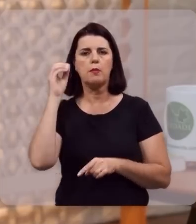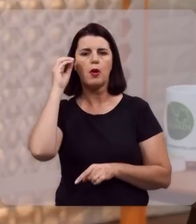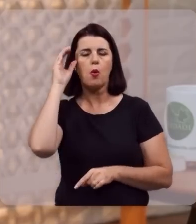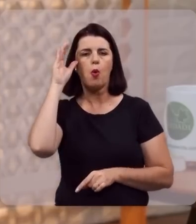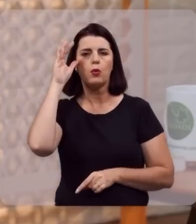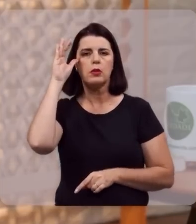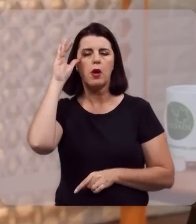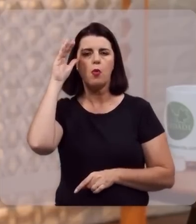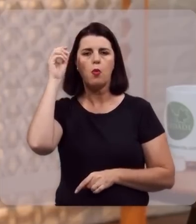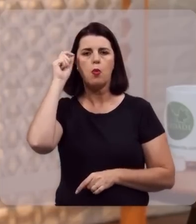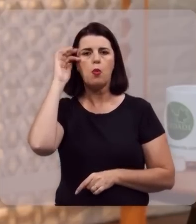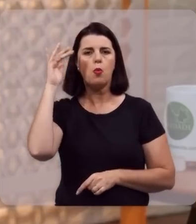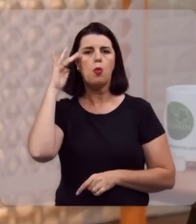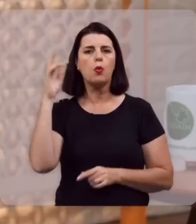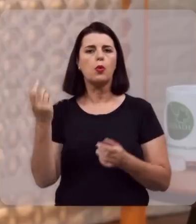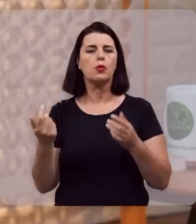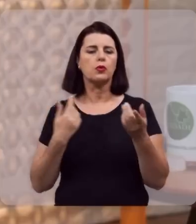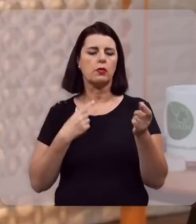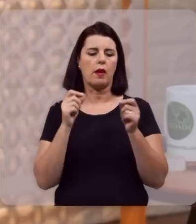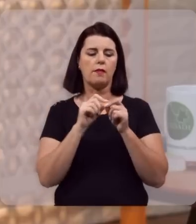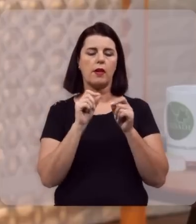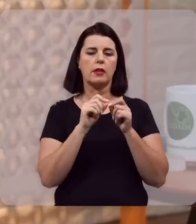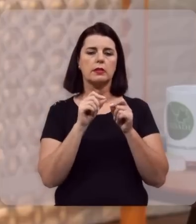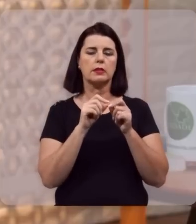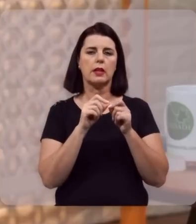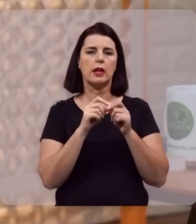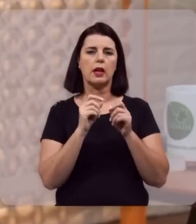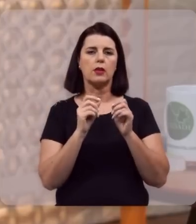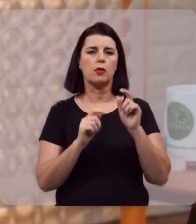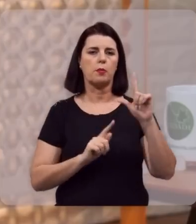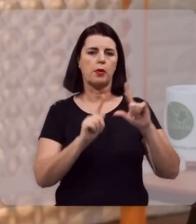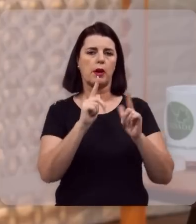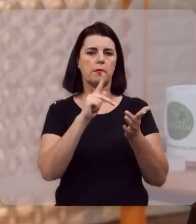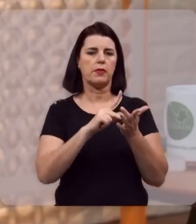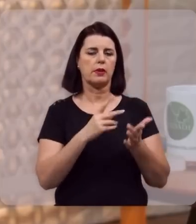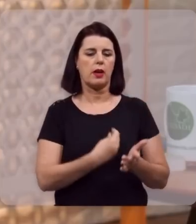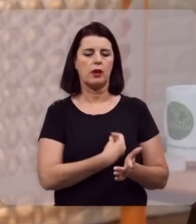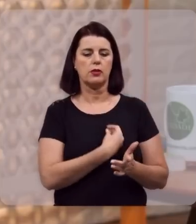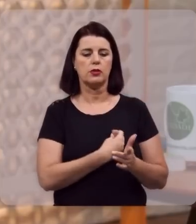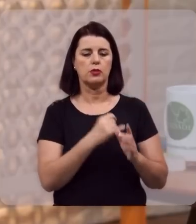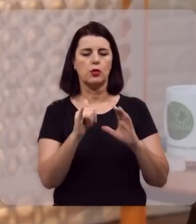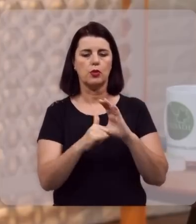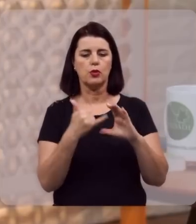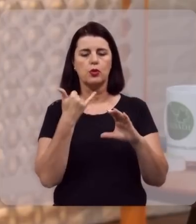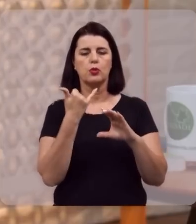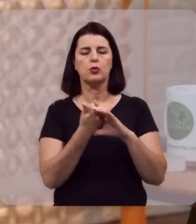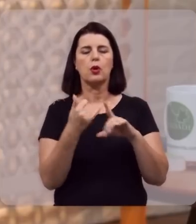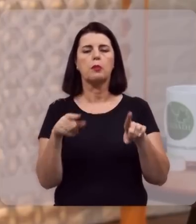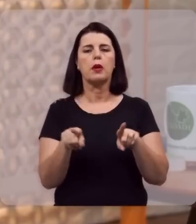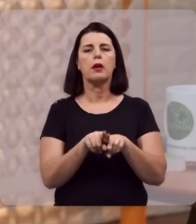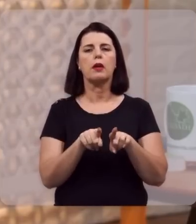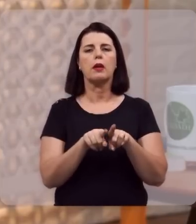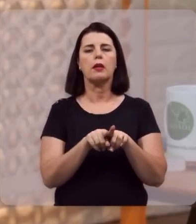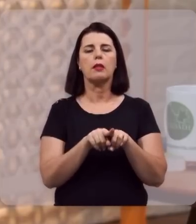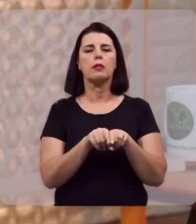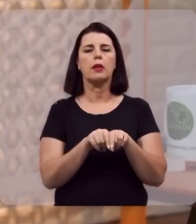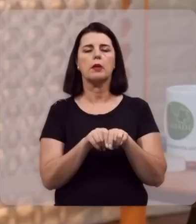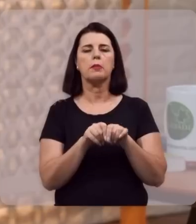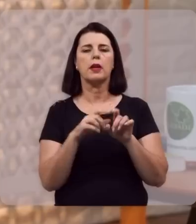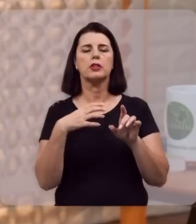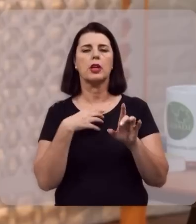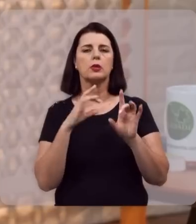conteúdo que nós temos produzido, nossos programas, inclusive o Verdade e Vida, não apenas o nosso canal do YouTube, mas agora também